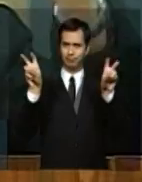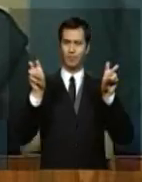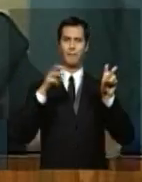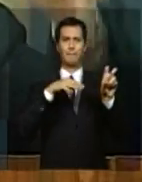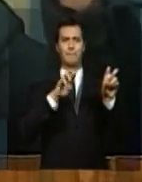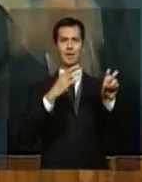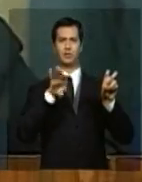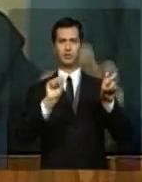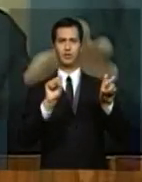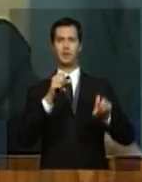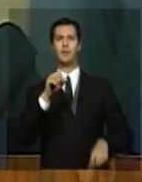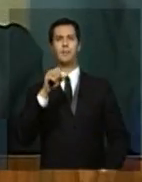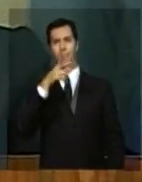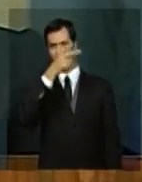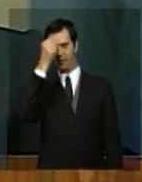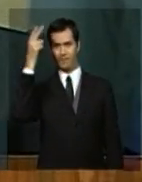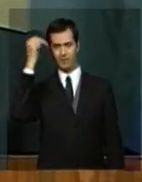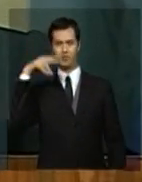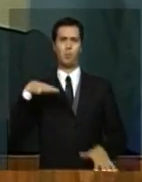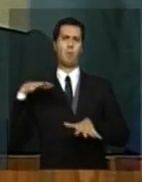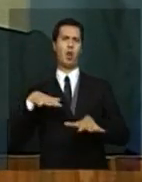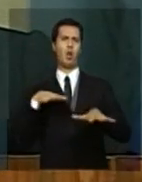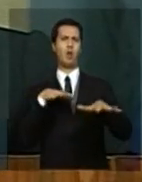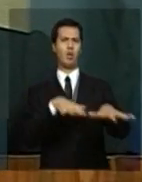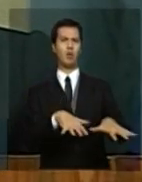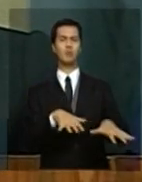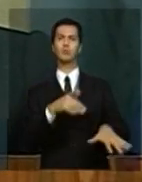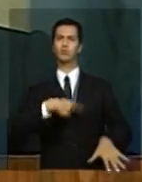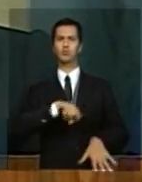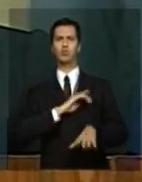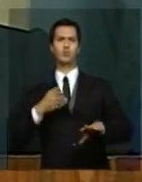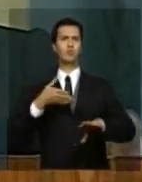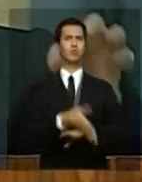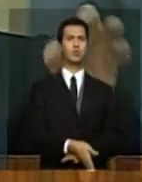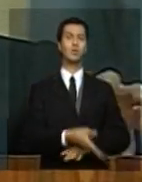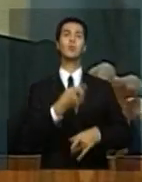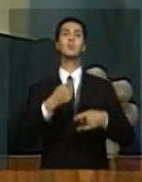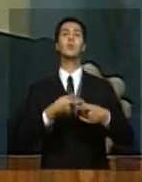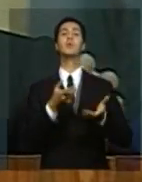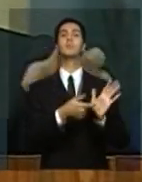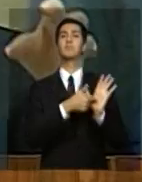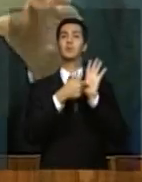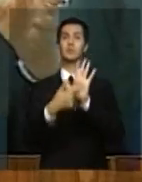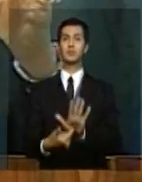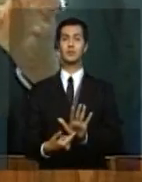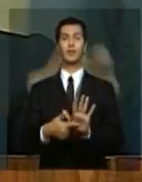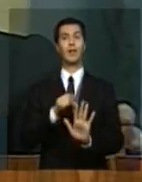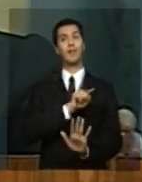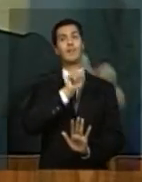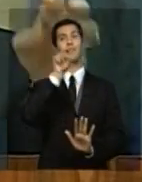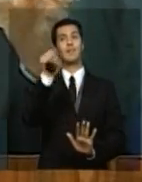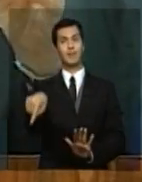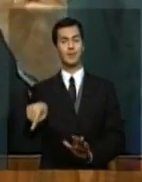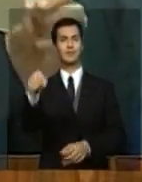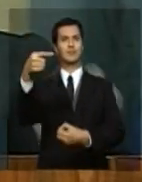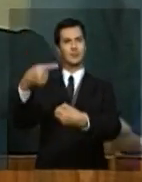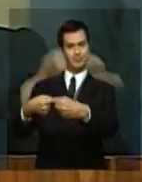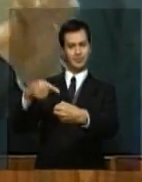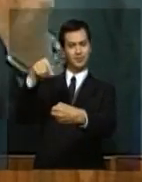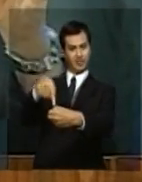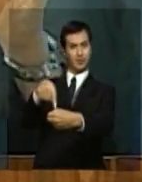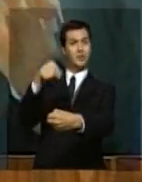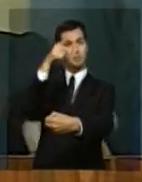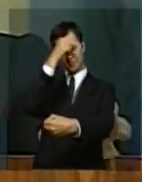acontec no município é lá onde a mulher está onde a criança